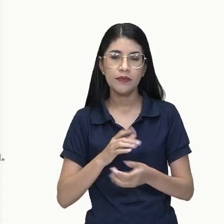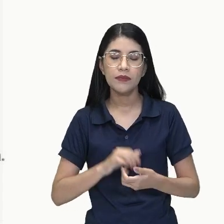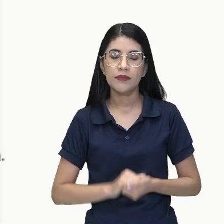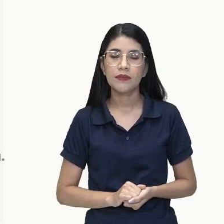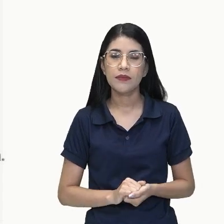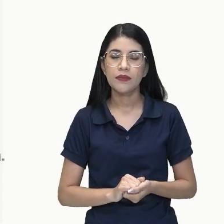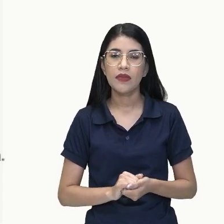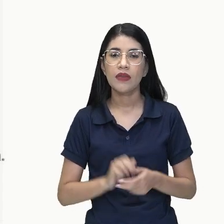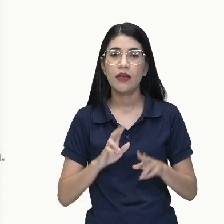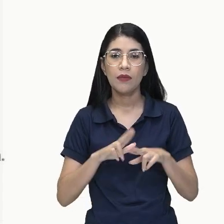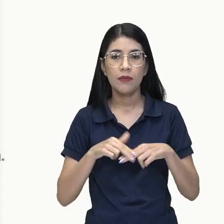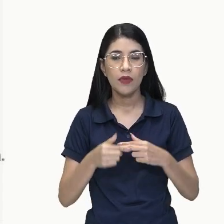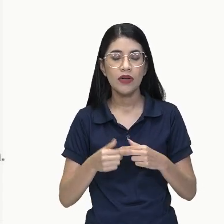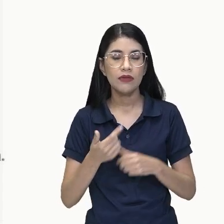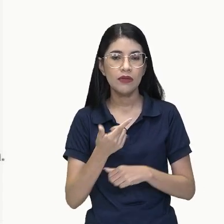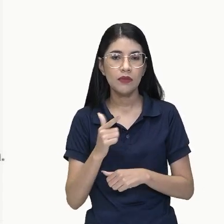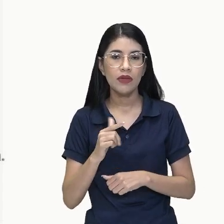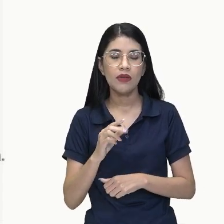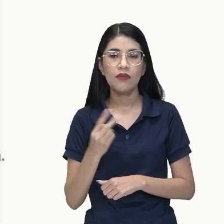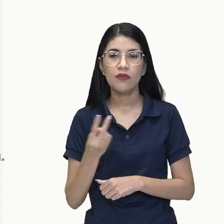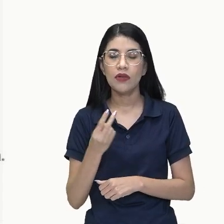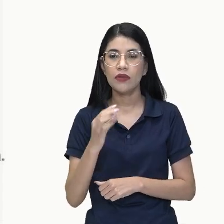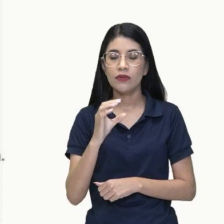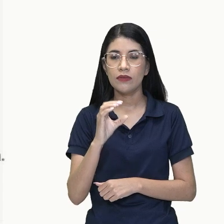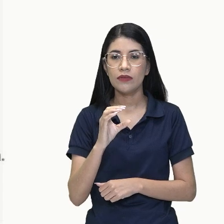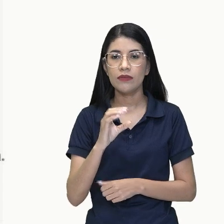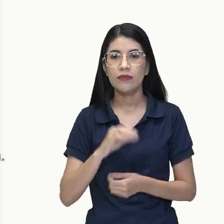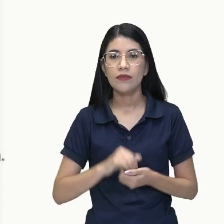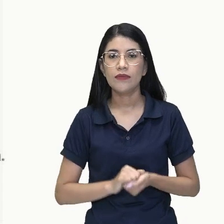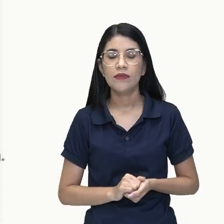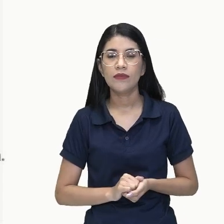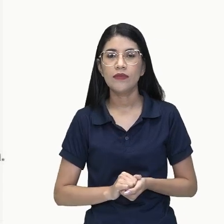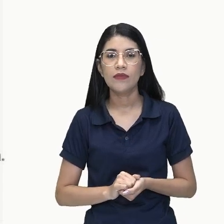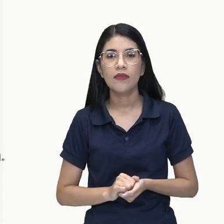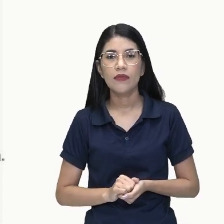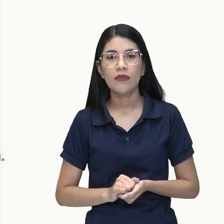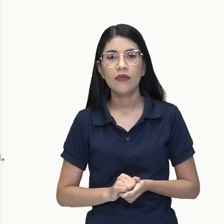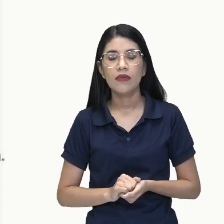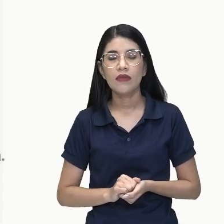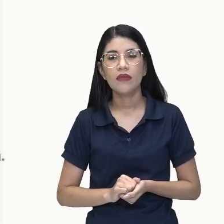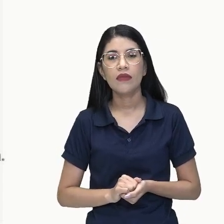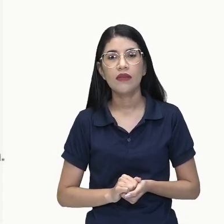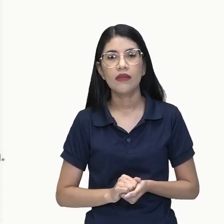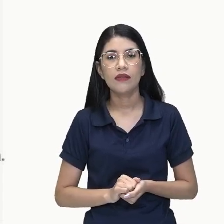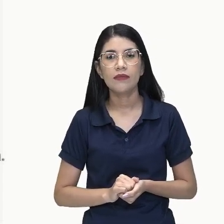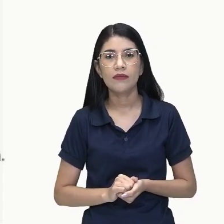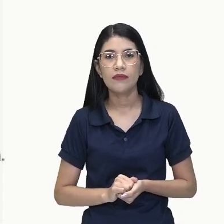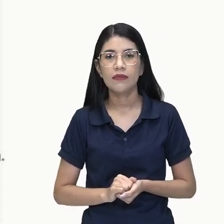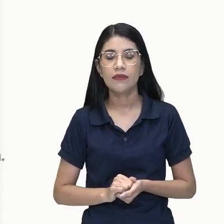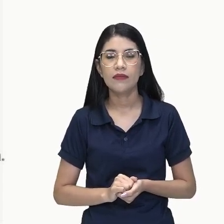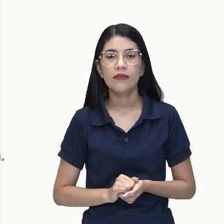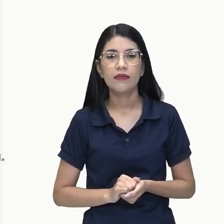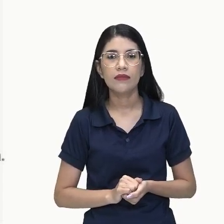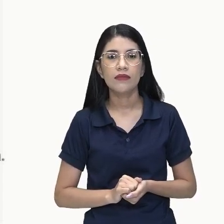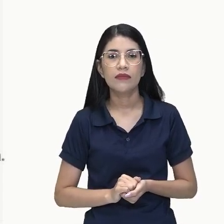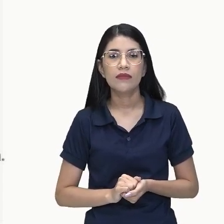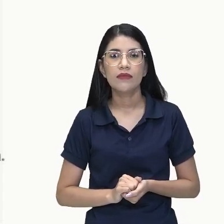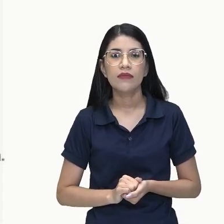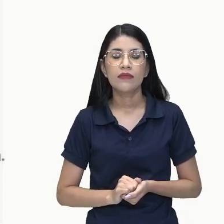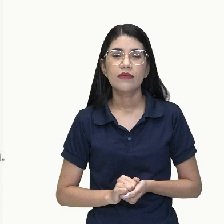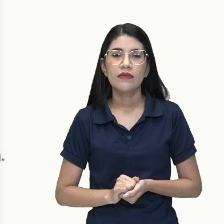Por isso que não tem valor de C. Muito bem. Então, olha